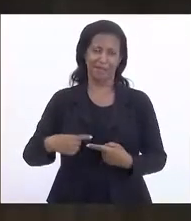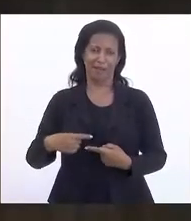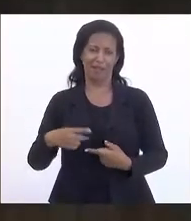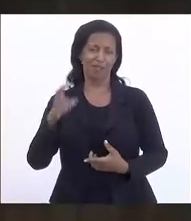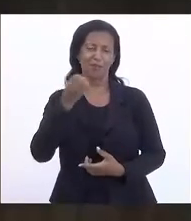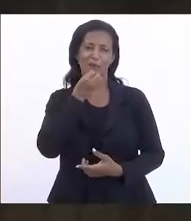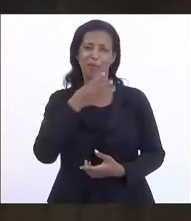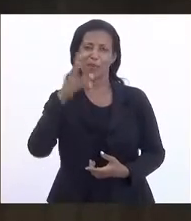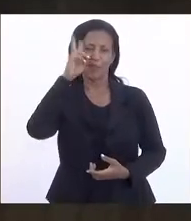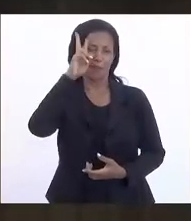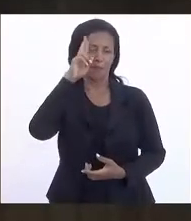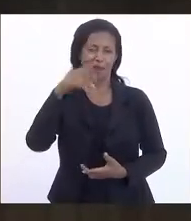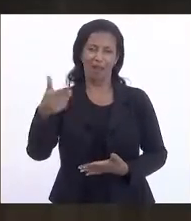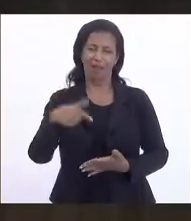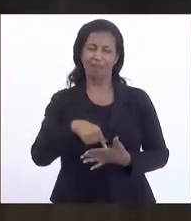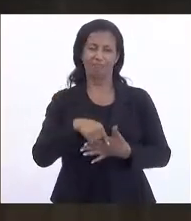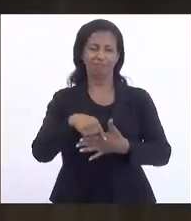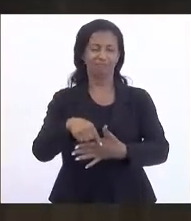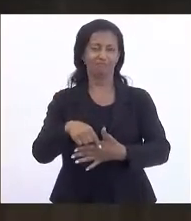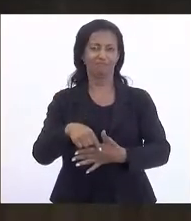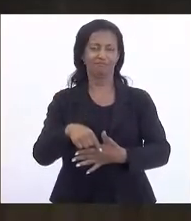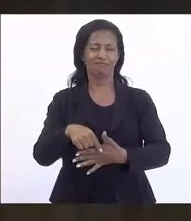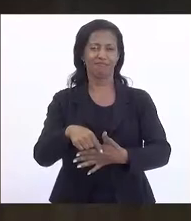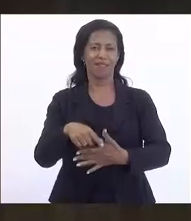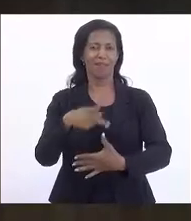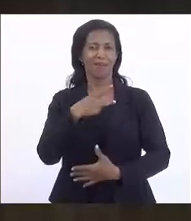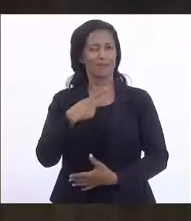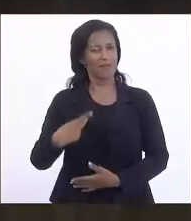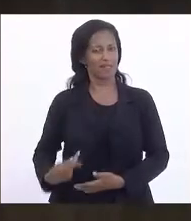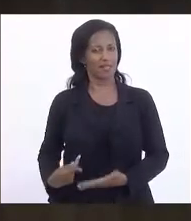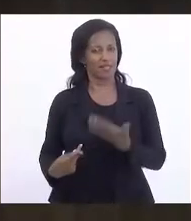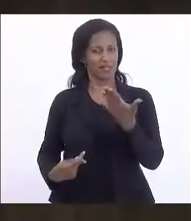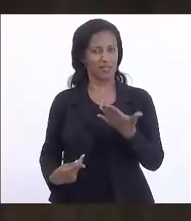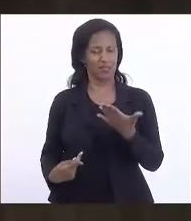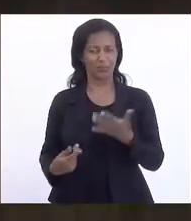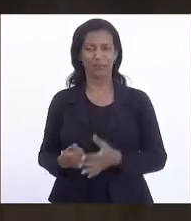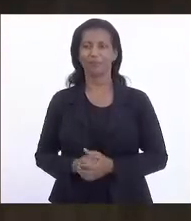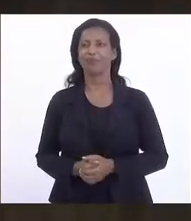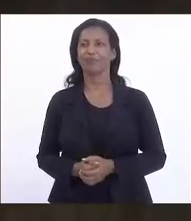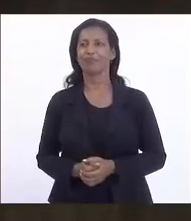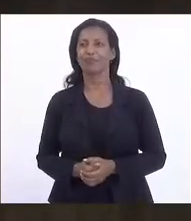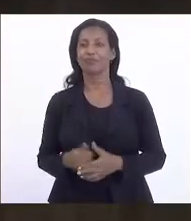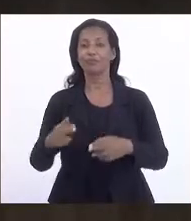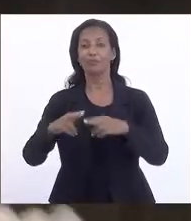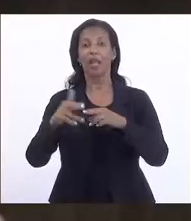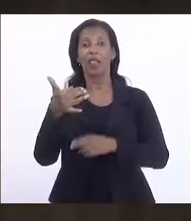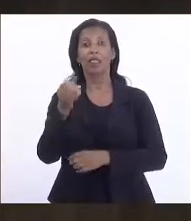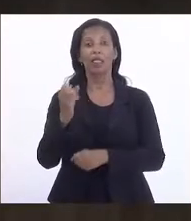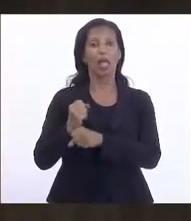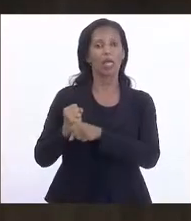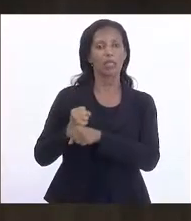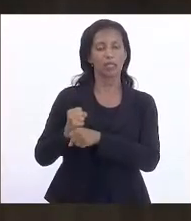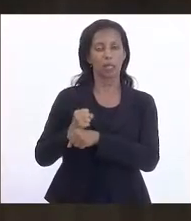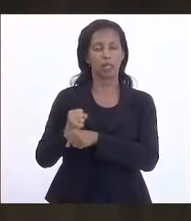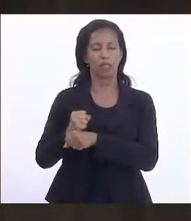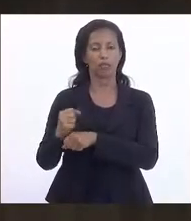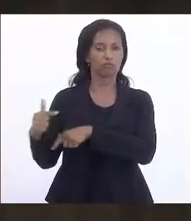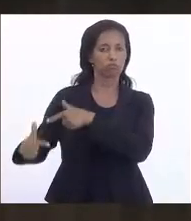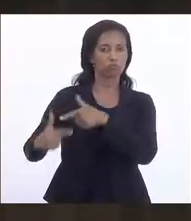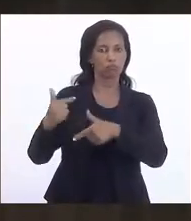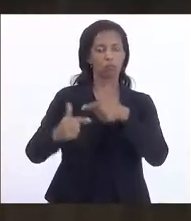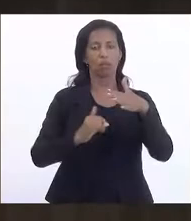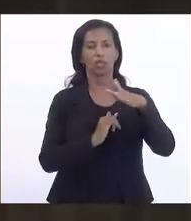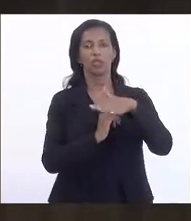registro. Sua excelência presidiu ontem uma solenidade por conta dos 10 anos de atividade no